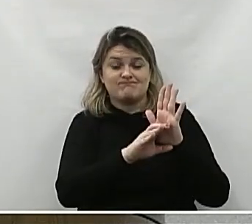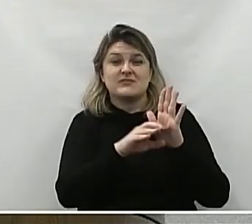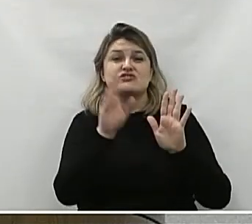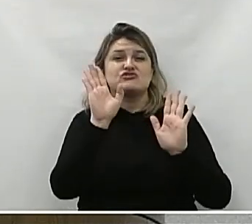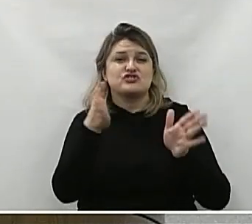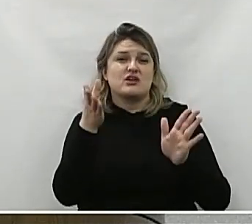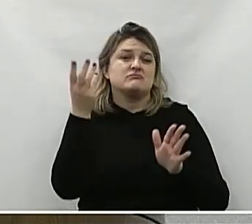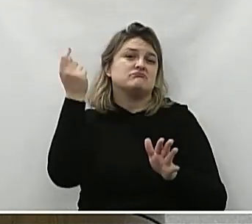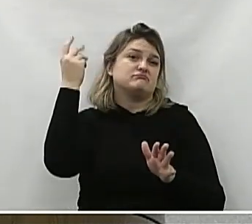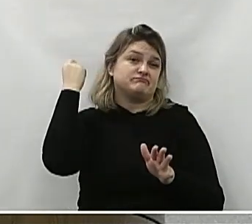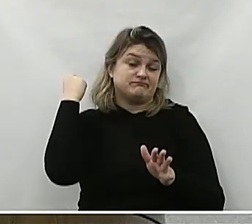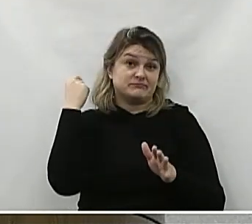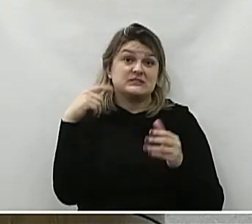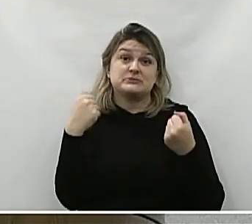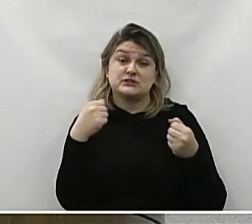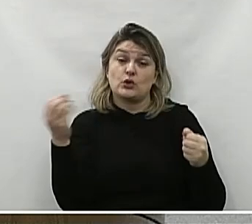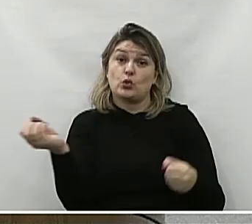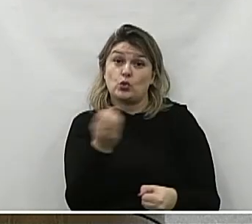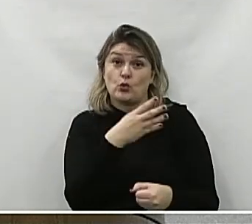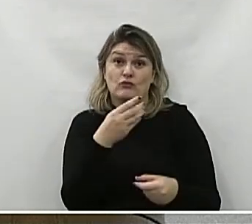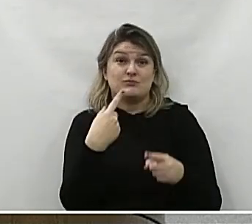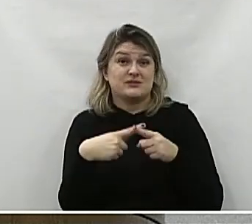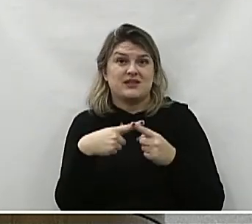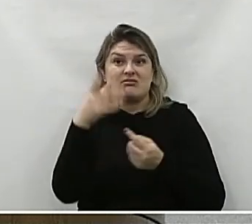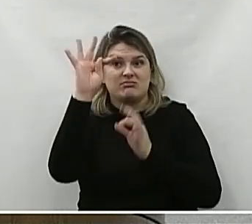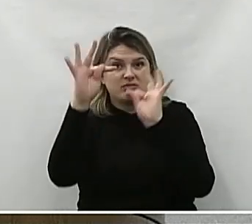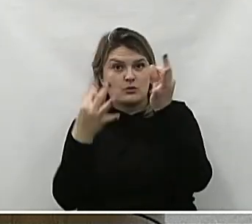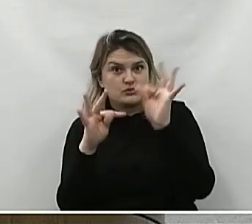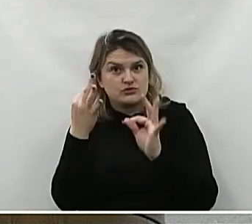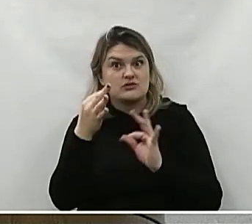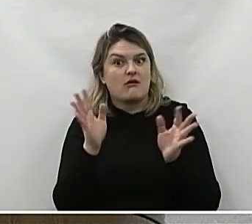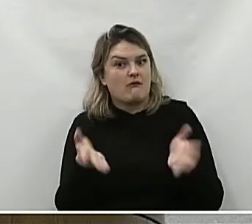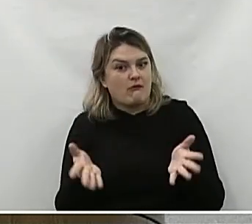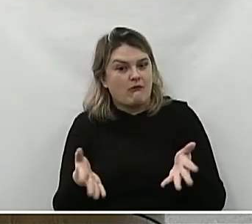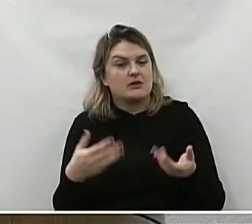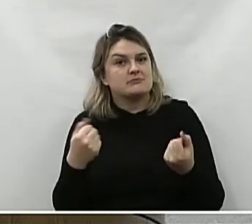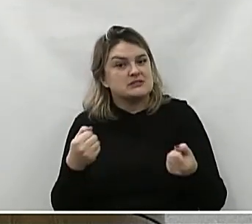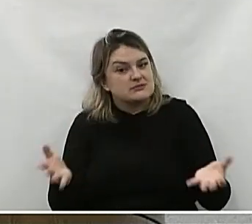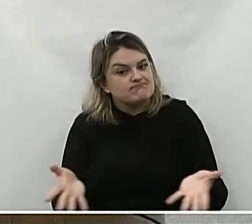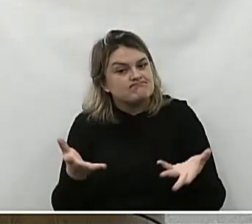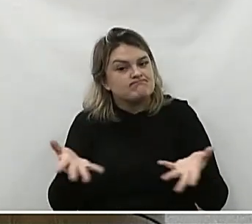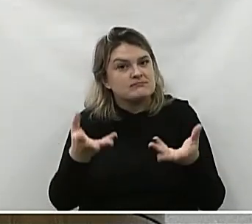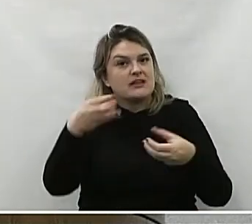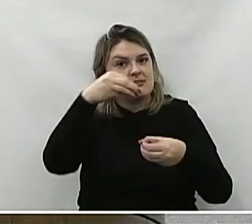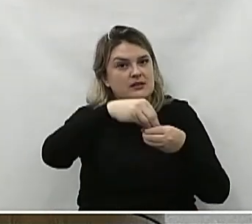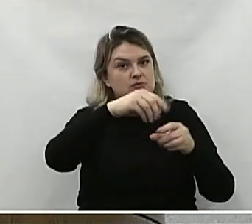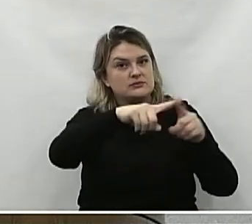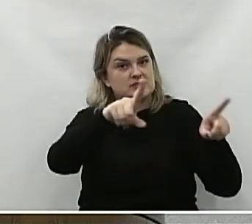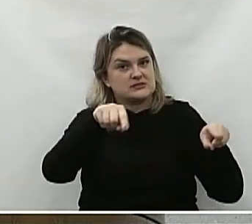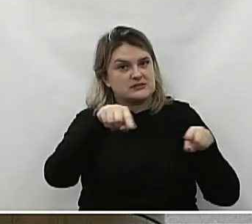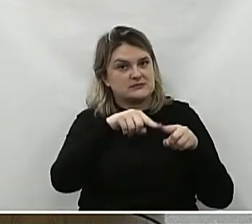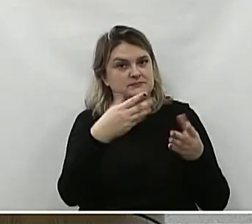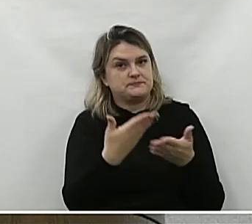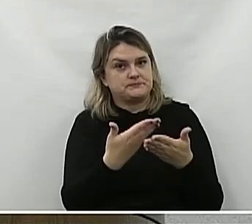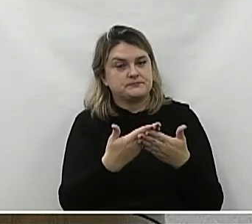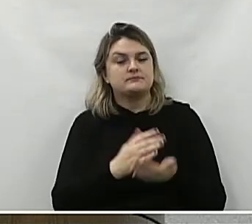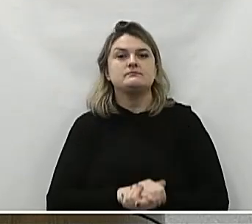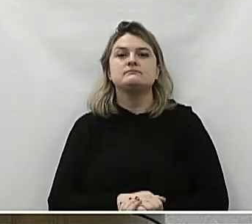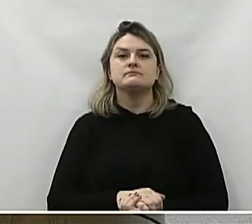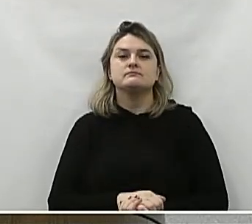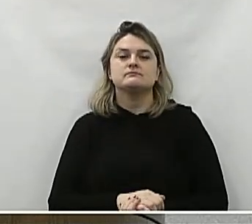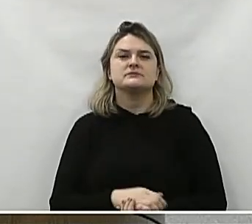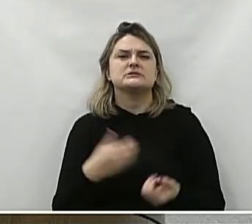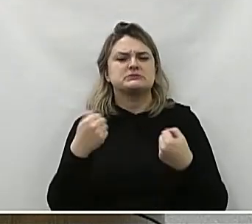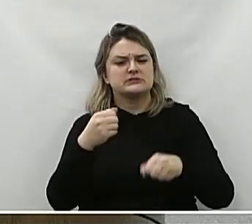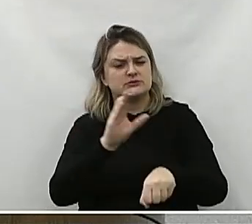grade muito ultrapassada já e principalmente nas como nós vamos conseguir trazer o digital para dentro da sala de aula é